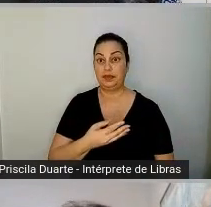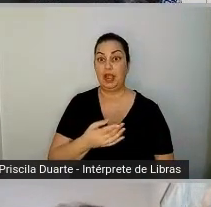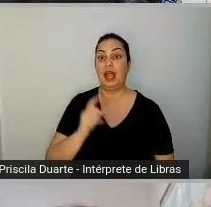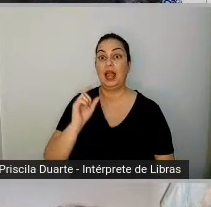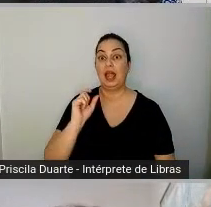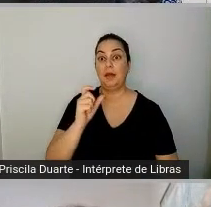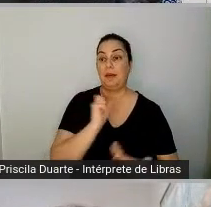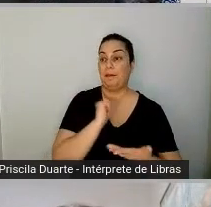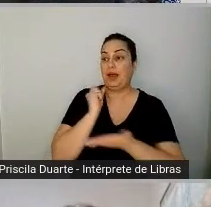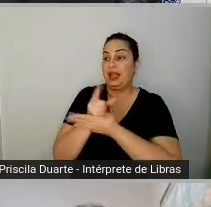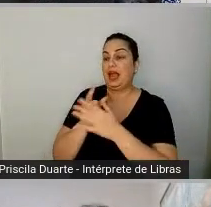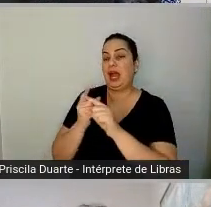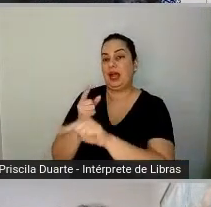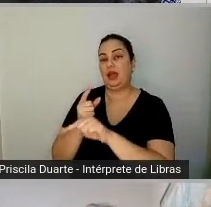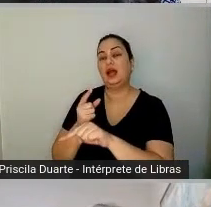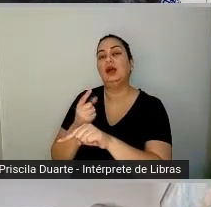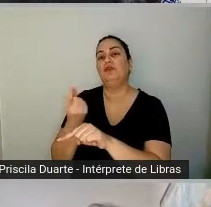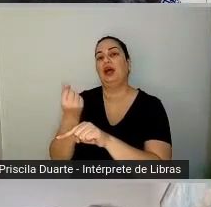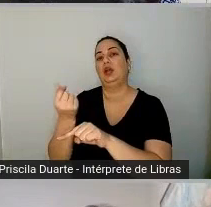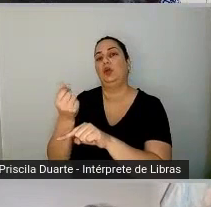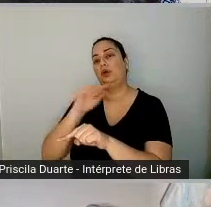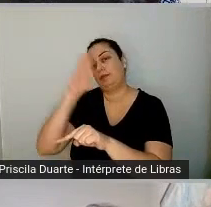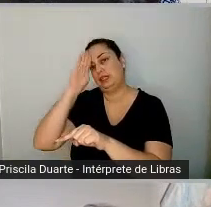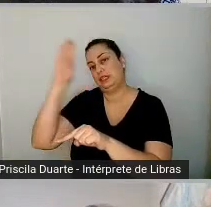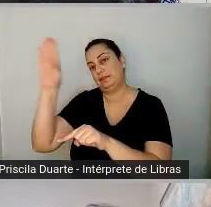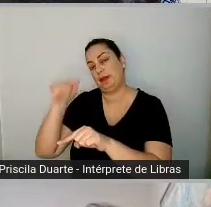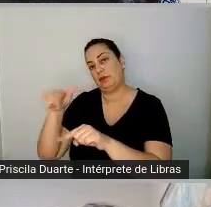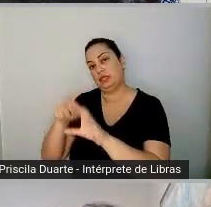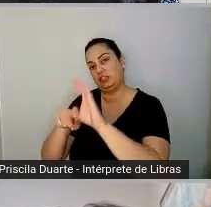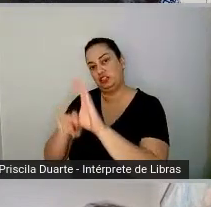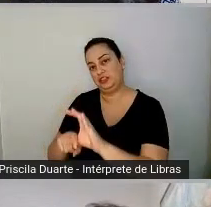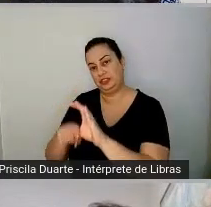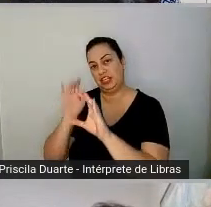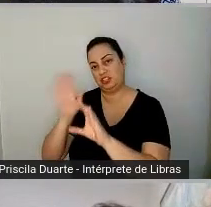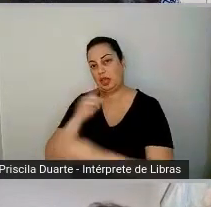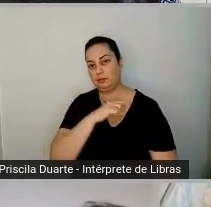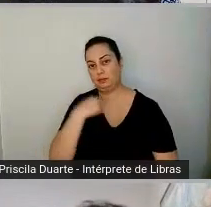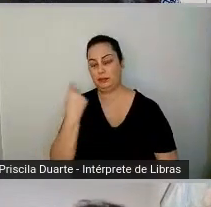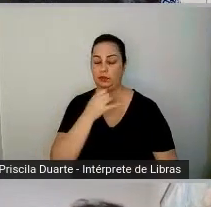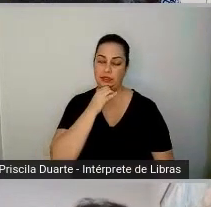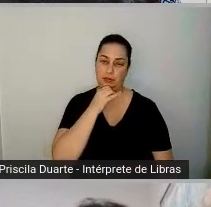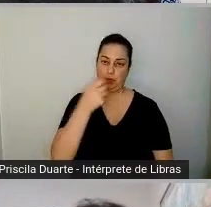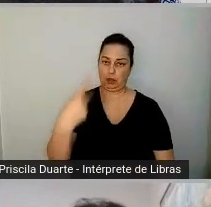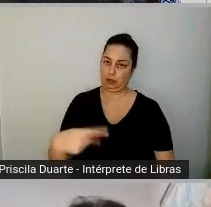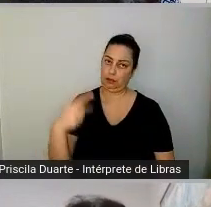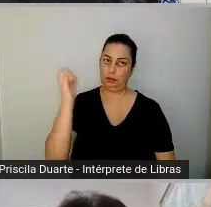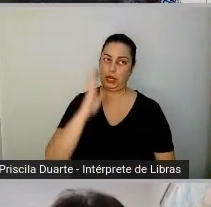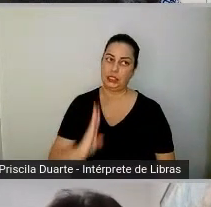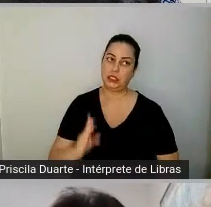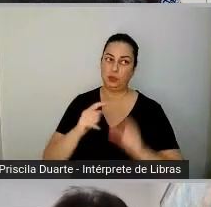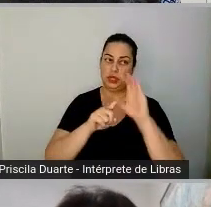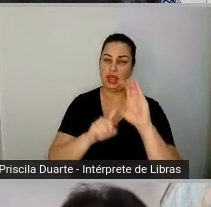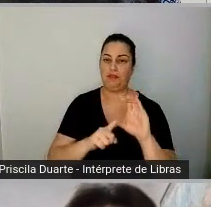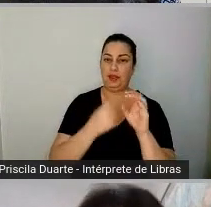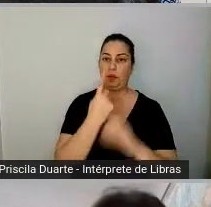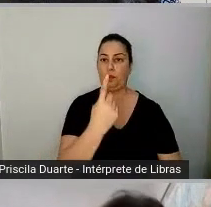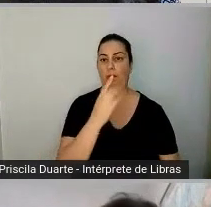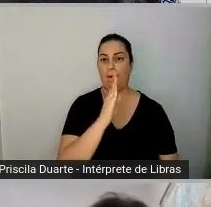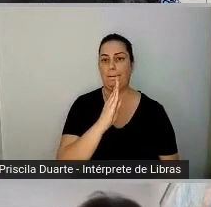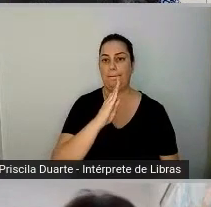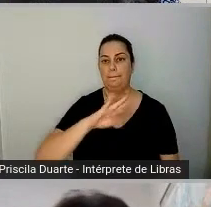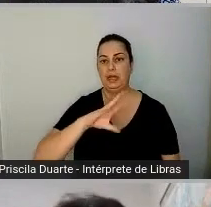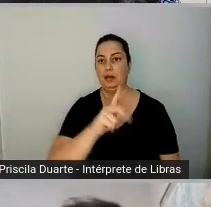está vencendo. Por exemplo, o Estado deve, sei lá, 1 bilhão de reais, pega um novo empréstimo para pagar